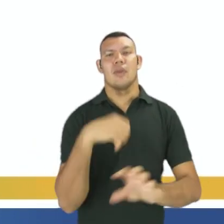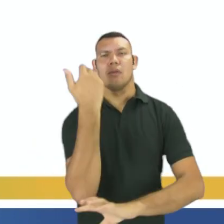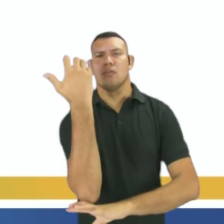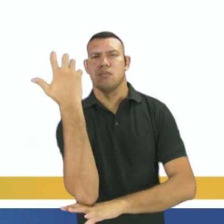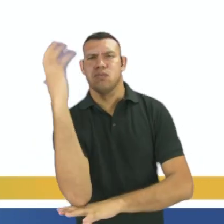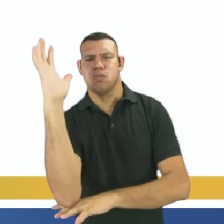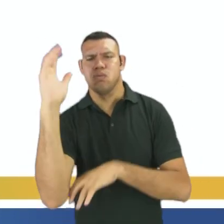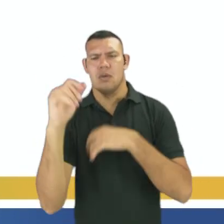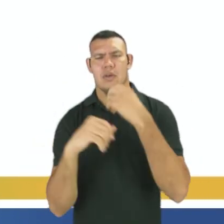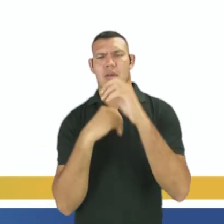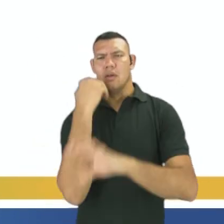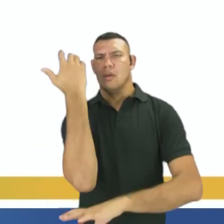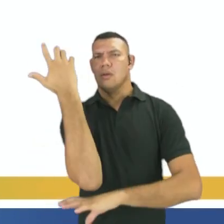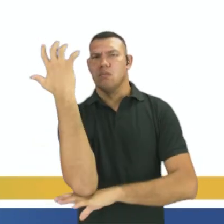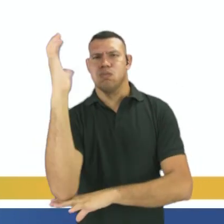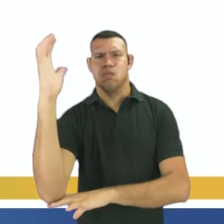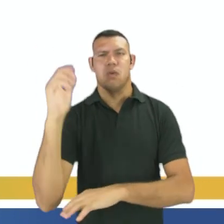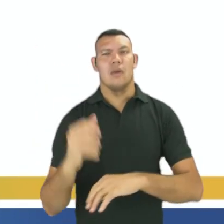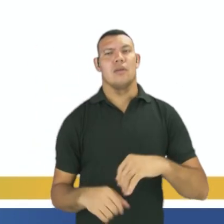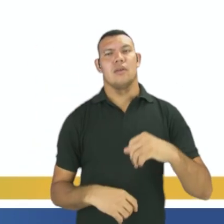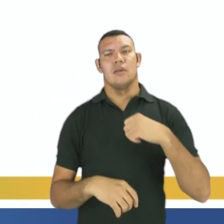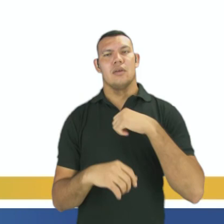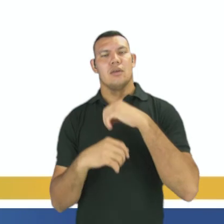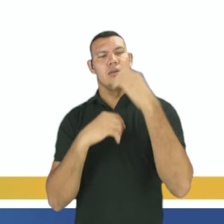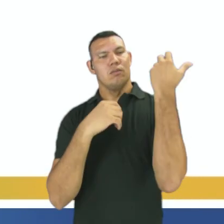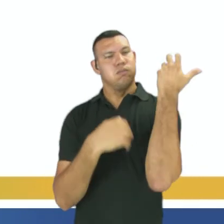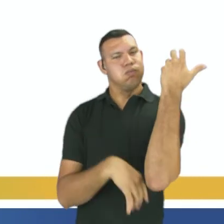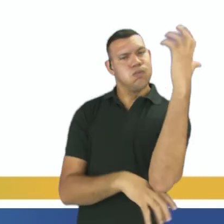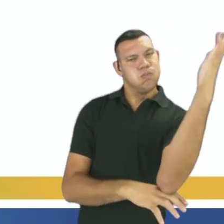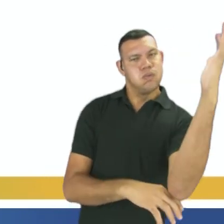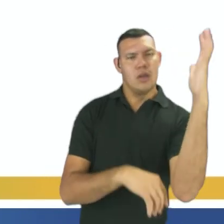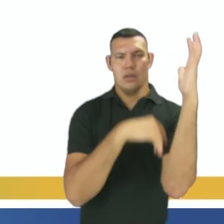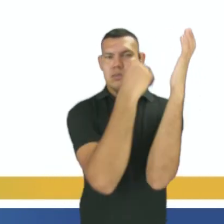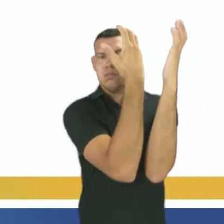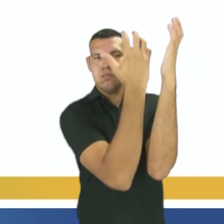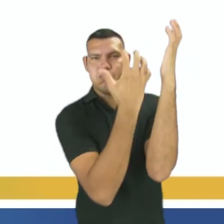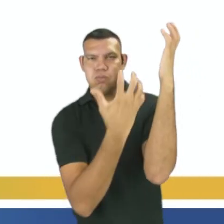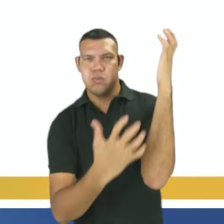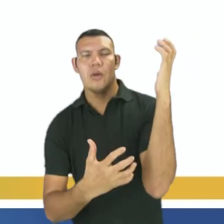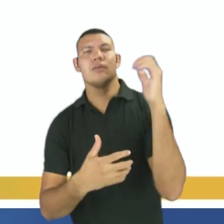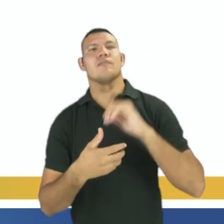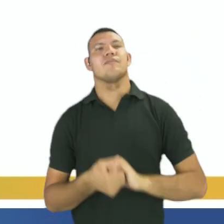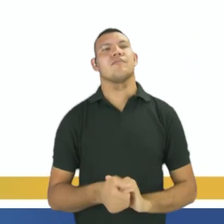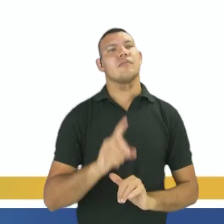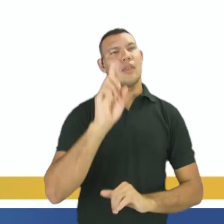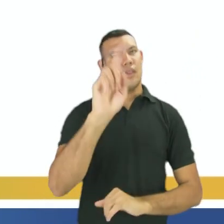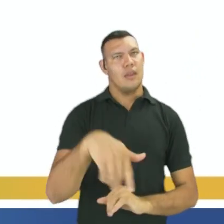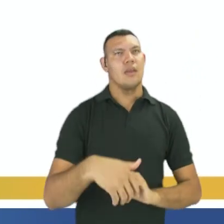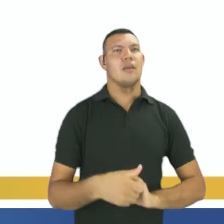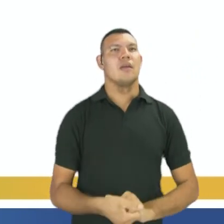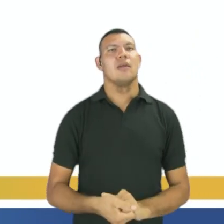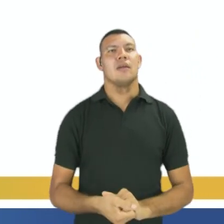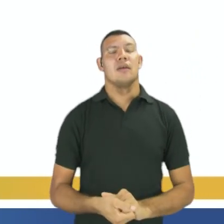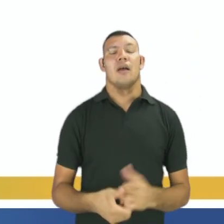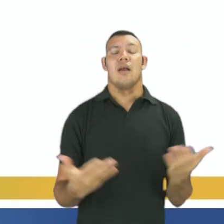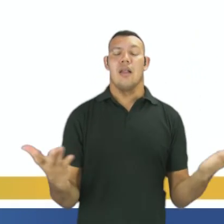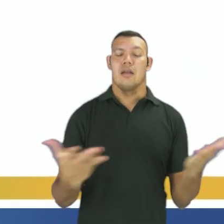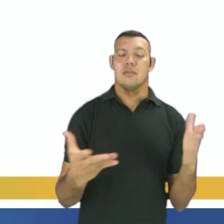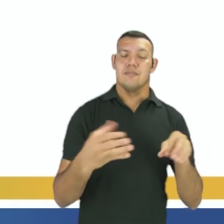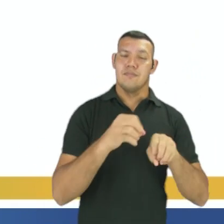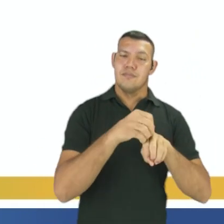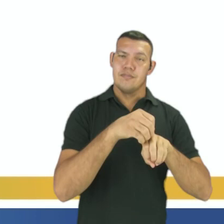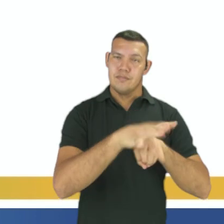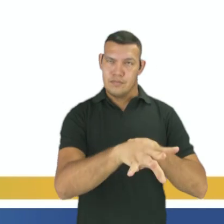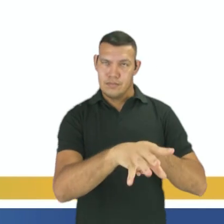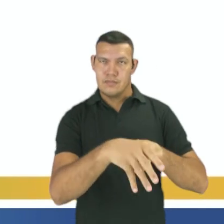disso né tem a vegetação arbórea né de grande porte né então a letra desse ele a alternativa correta aí eu tenho como sugestão de